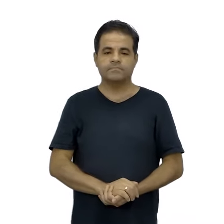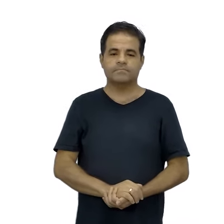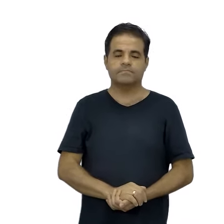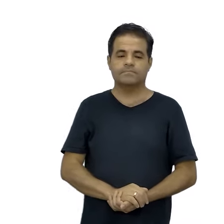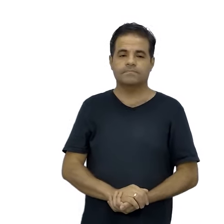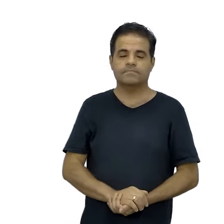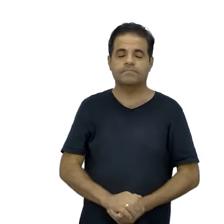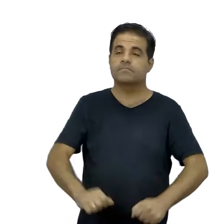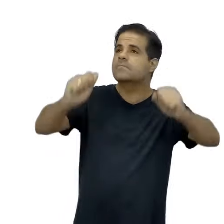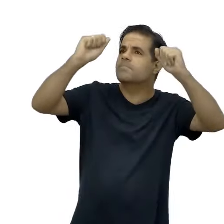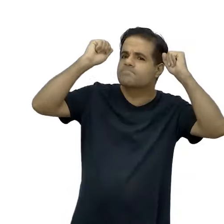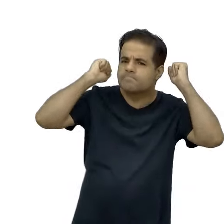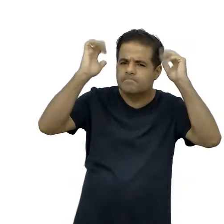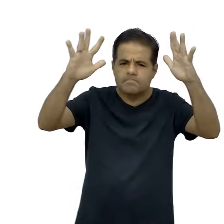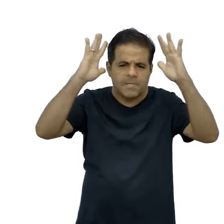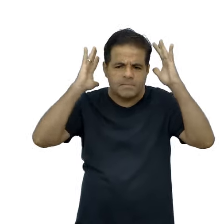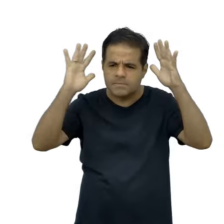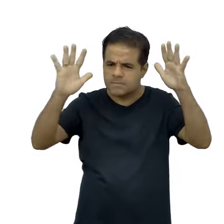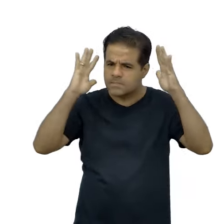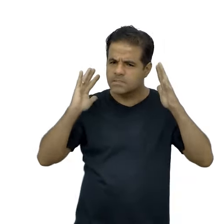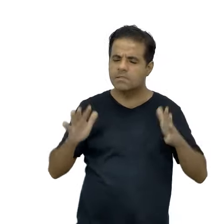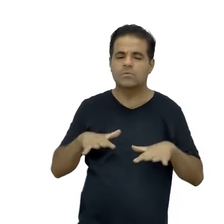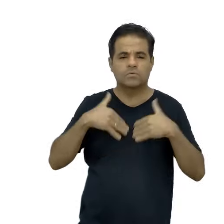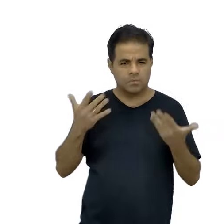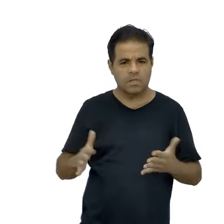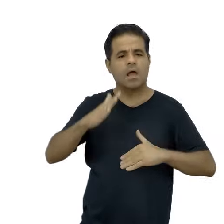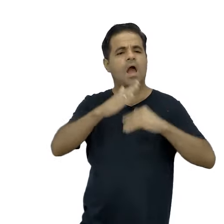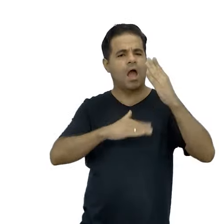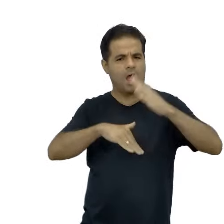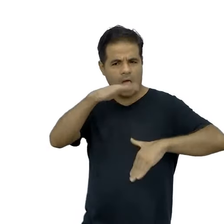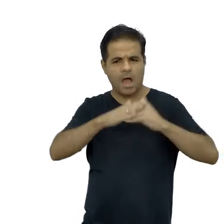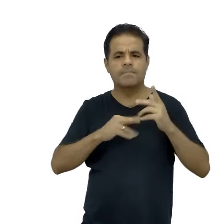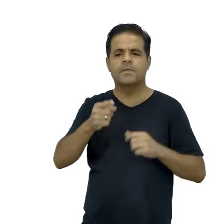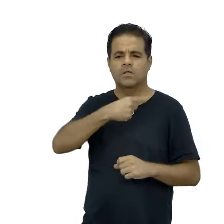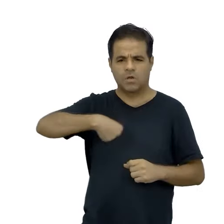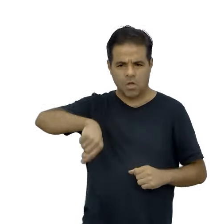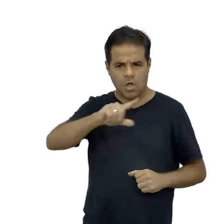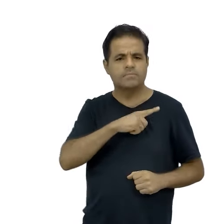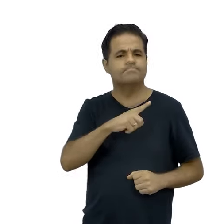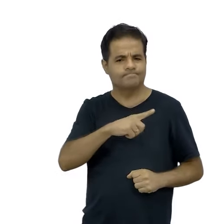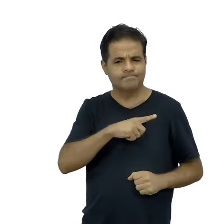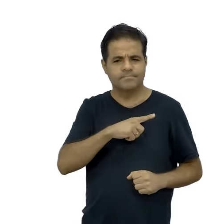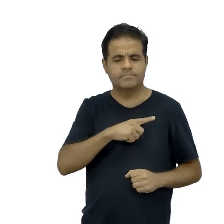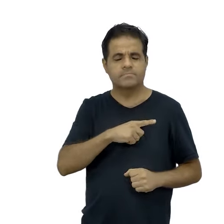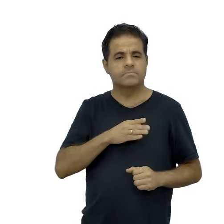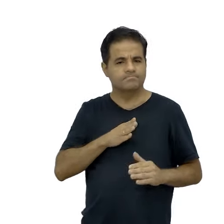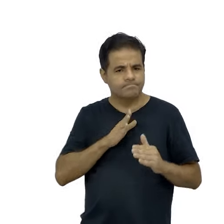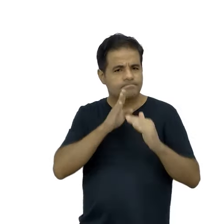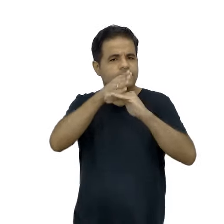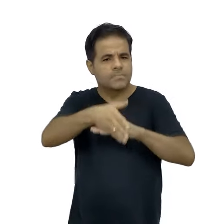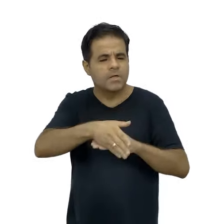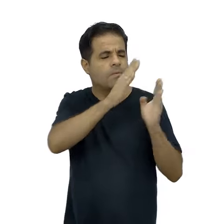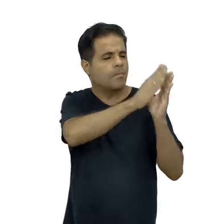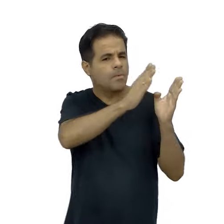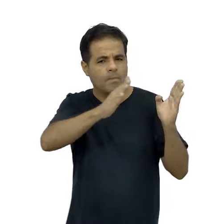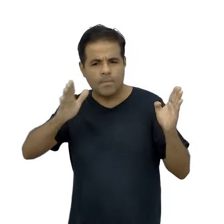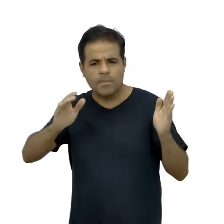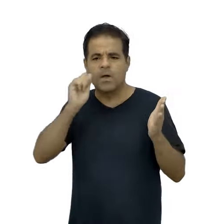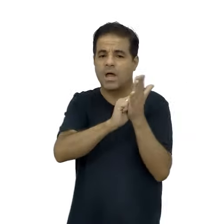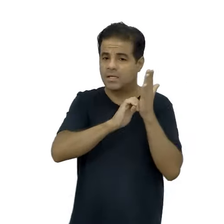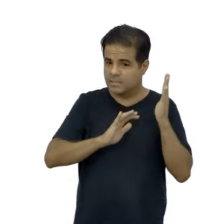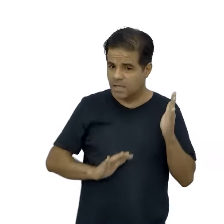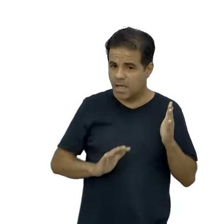Bom, pensando aqui, né, na habilidade que nós temos, que envolve essa sequência de